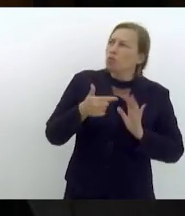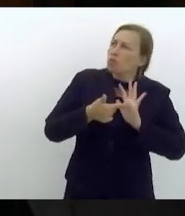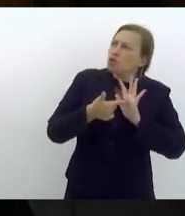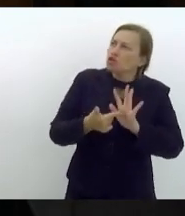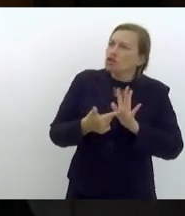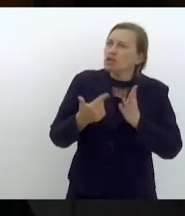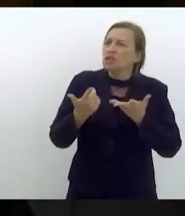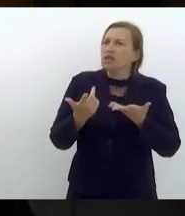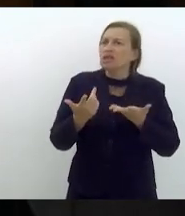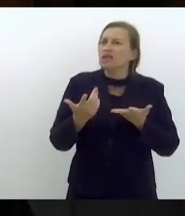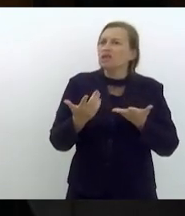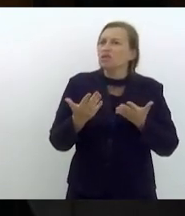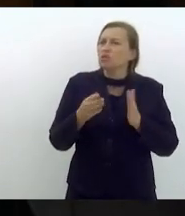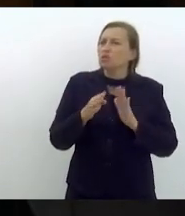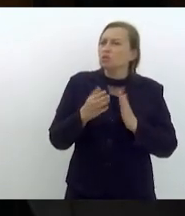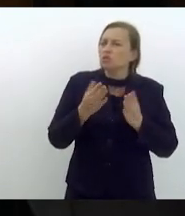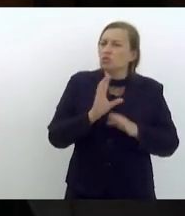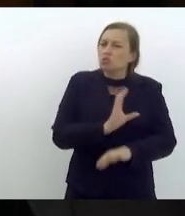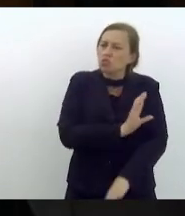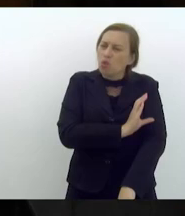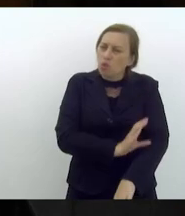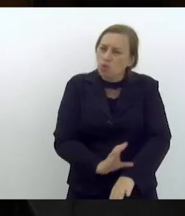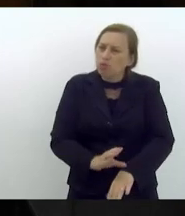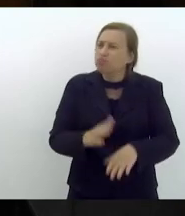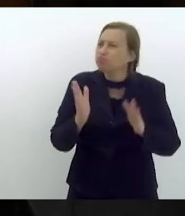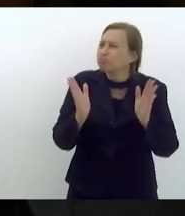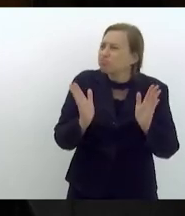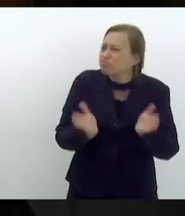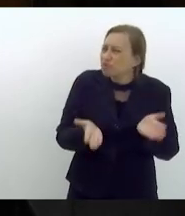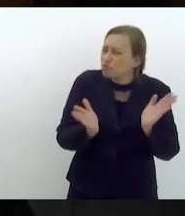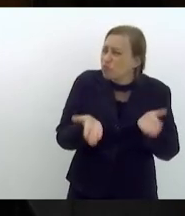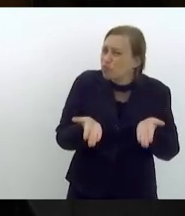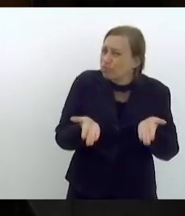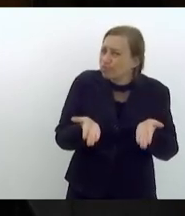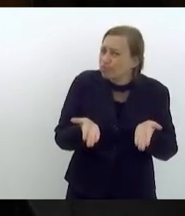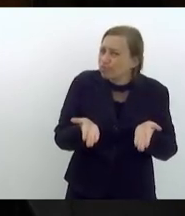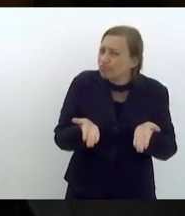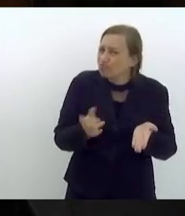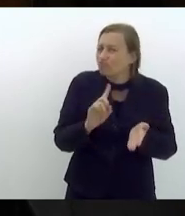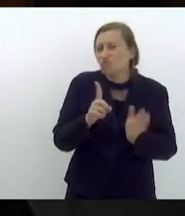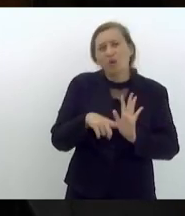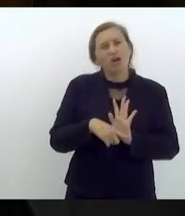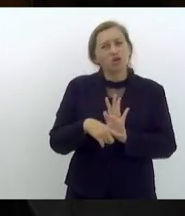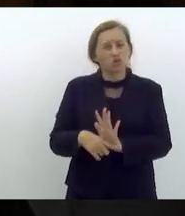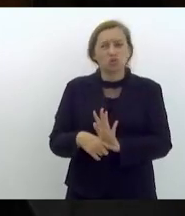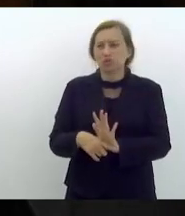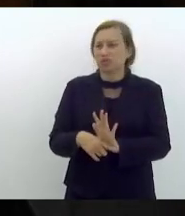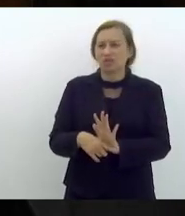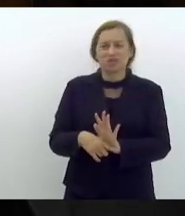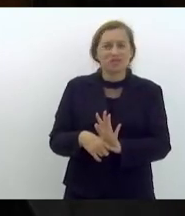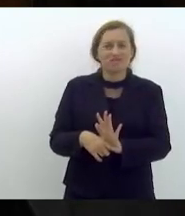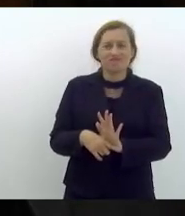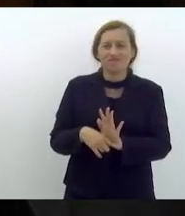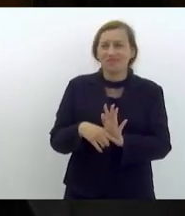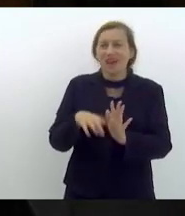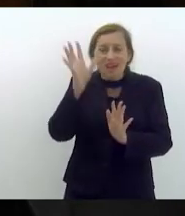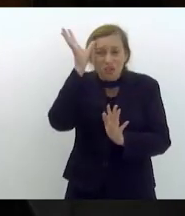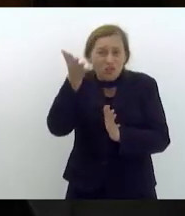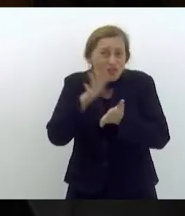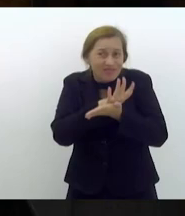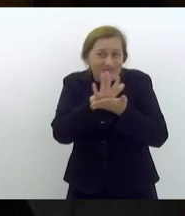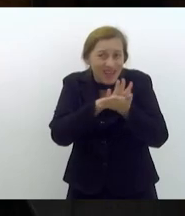que o comportamento aqui de hoje não ajuda a construir nada ajuda